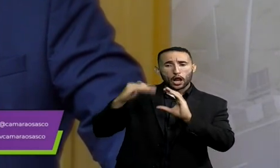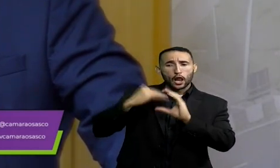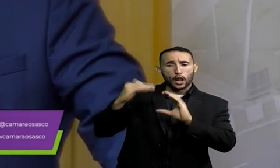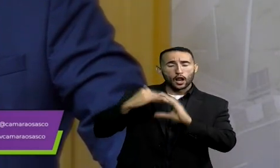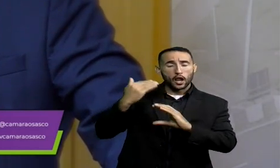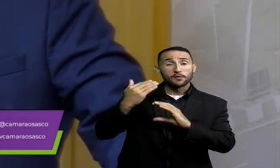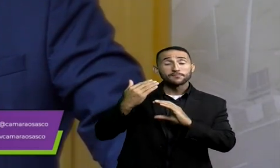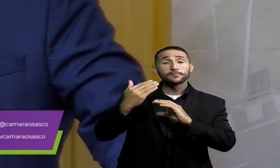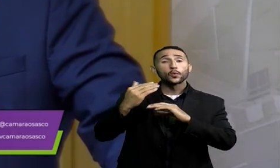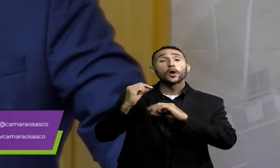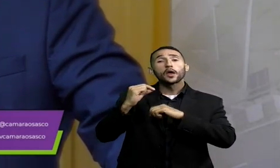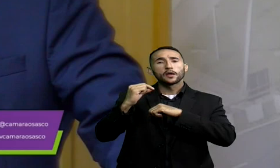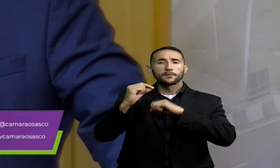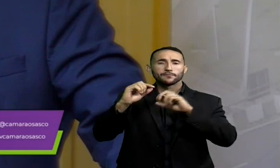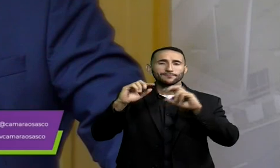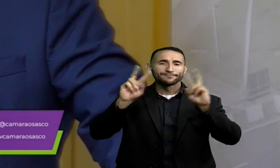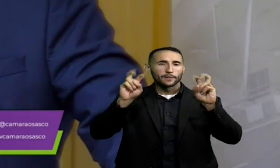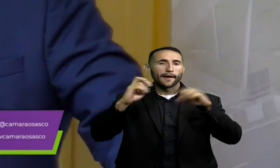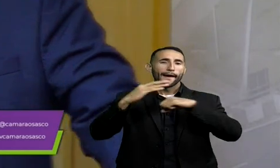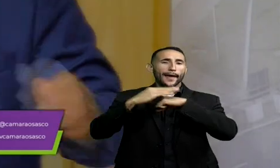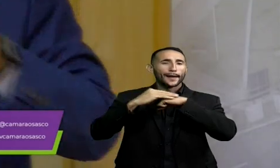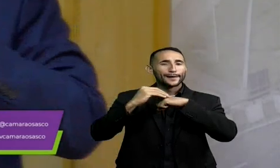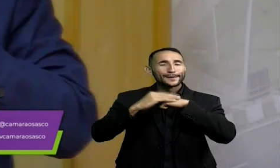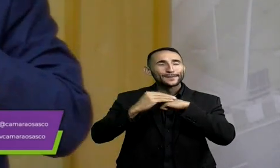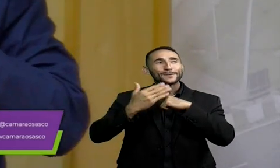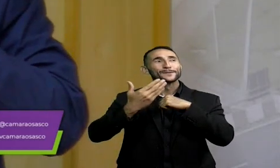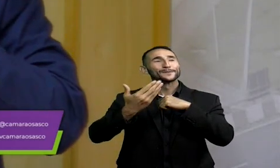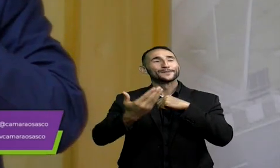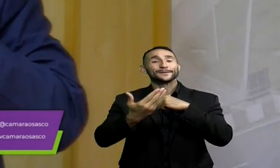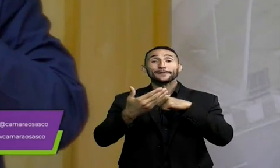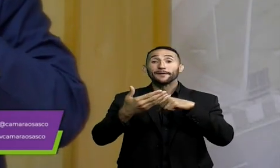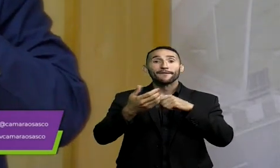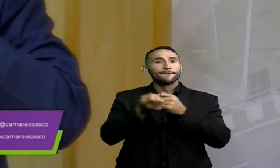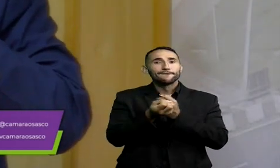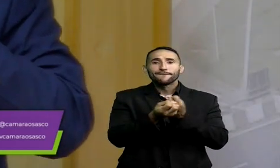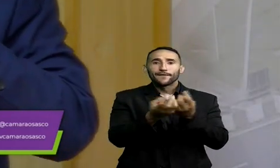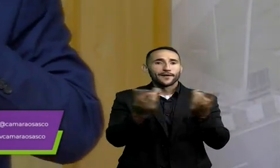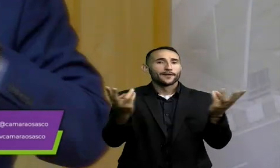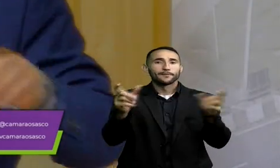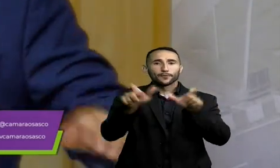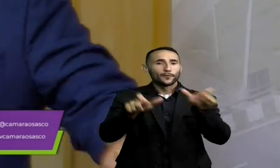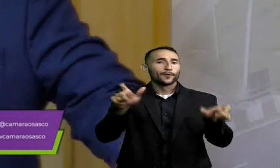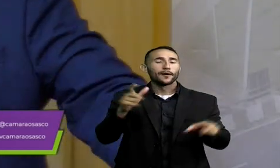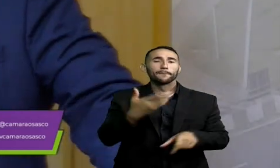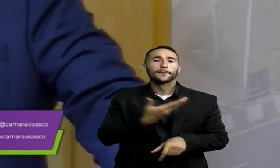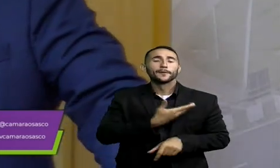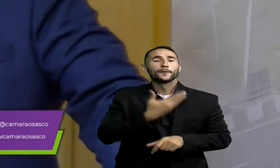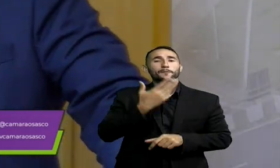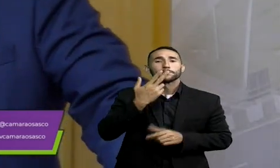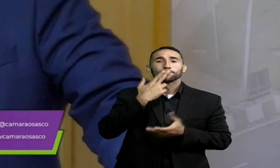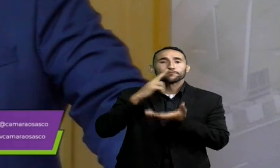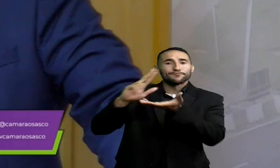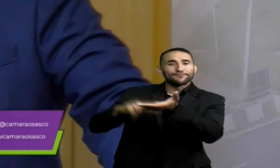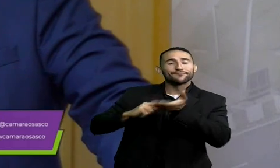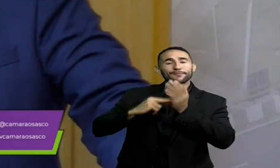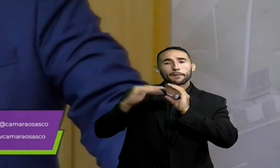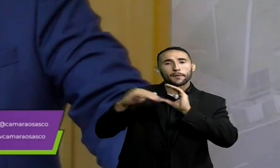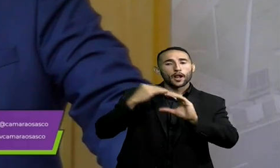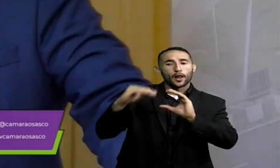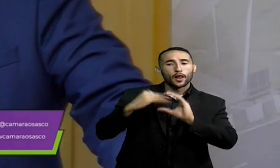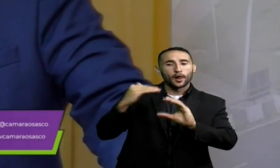carinho de vários amigos então agradecer